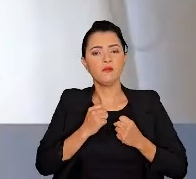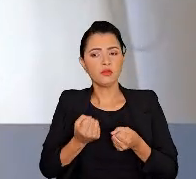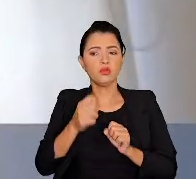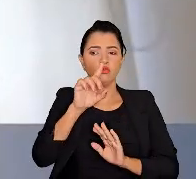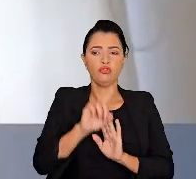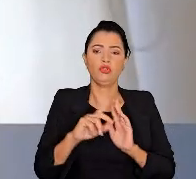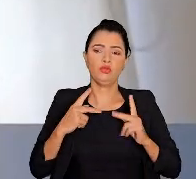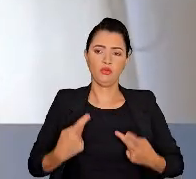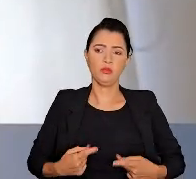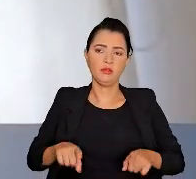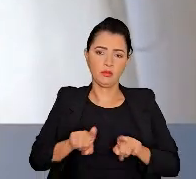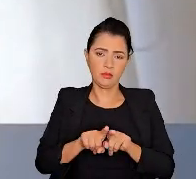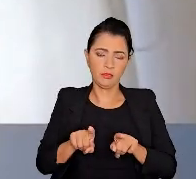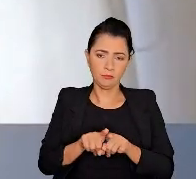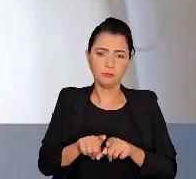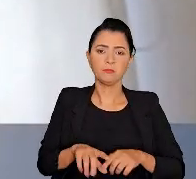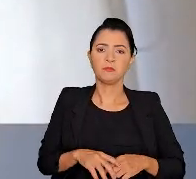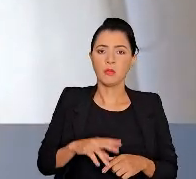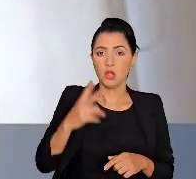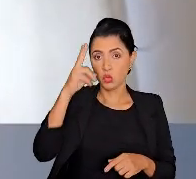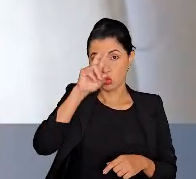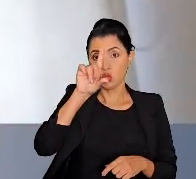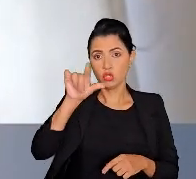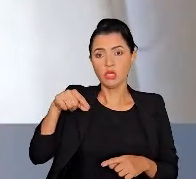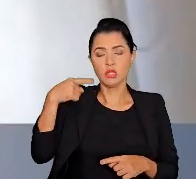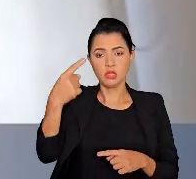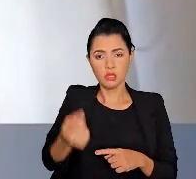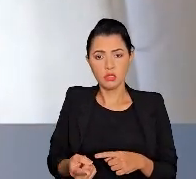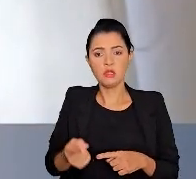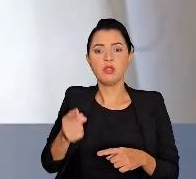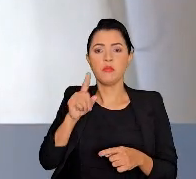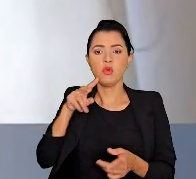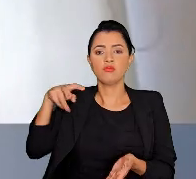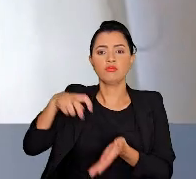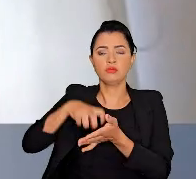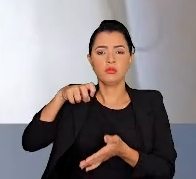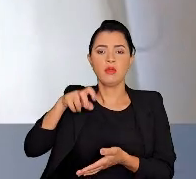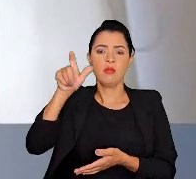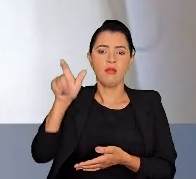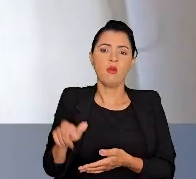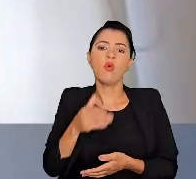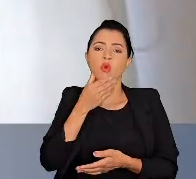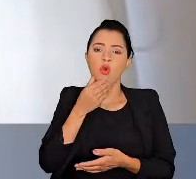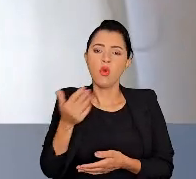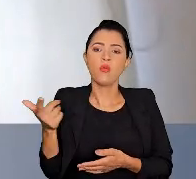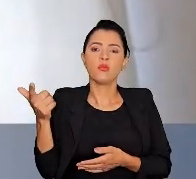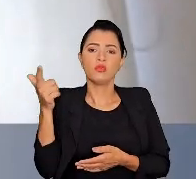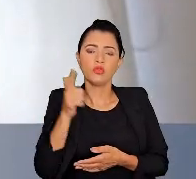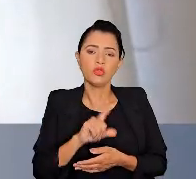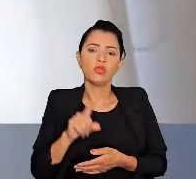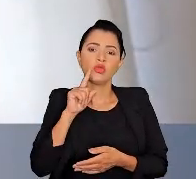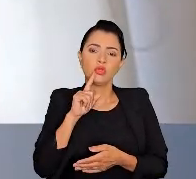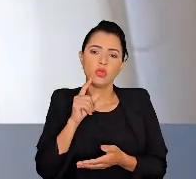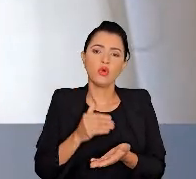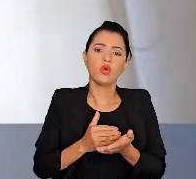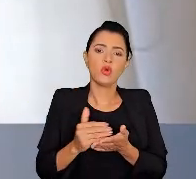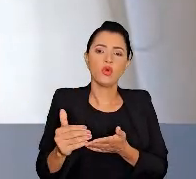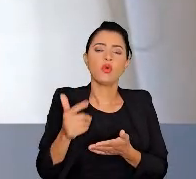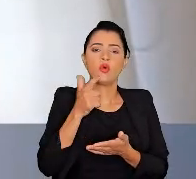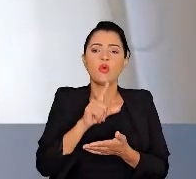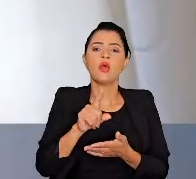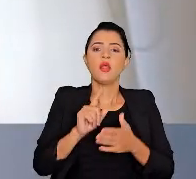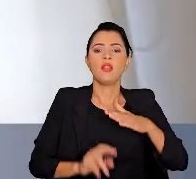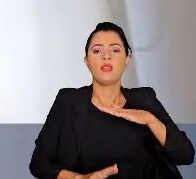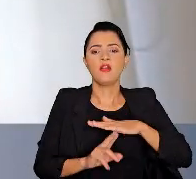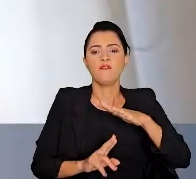humanos. 2 dias após a sua condenação, Elvanger estava novamente comercializando as suas obras na Feira do Livro